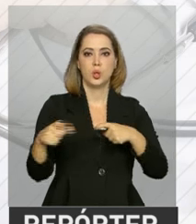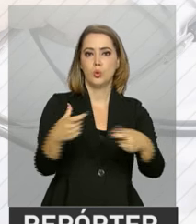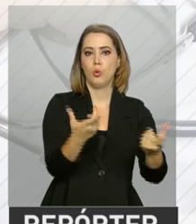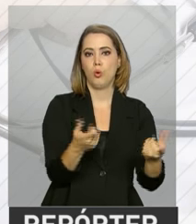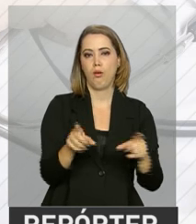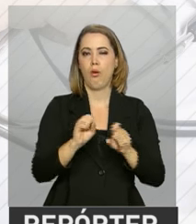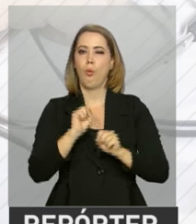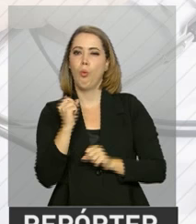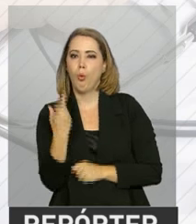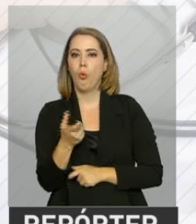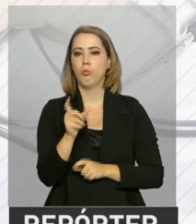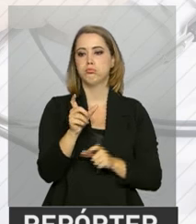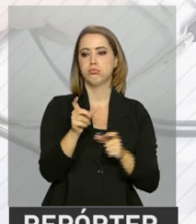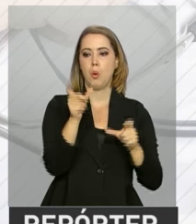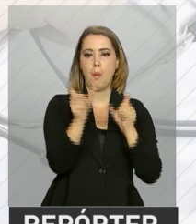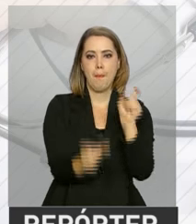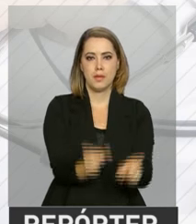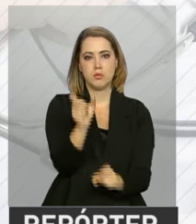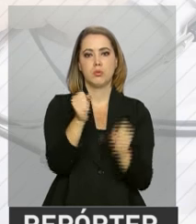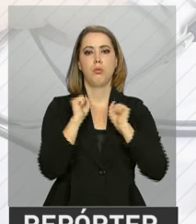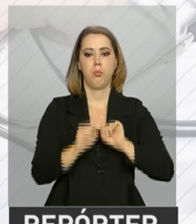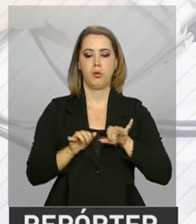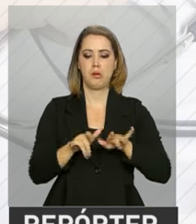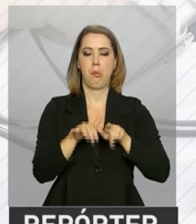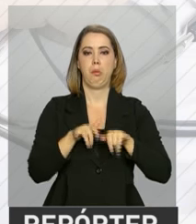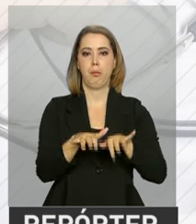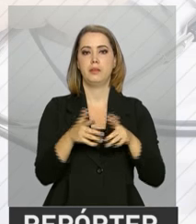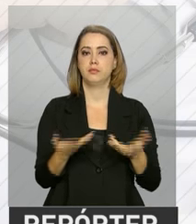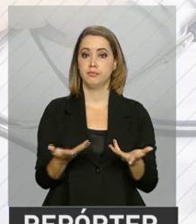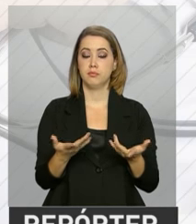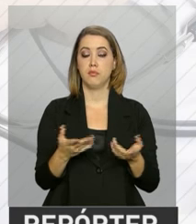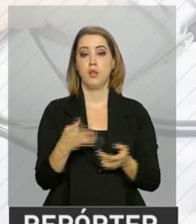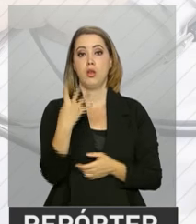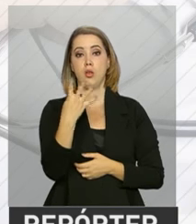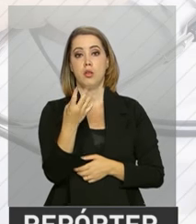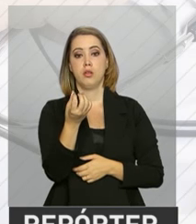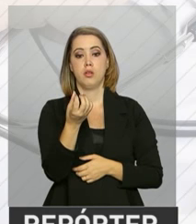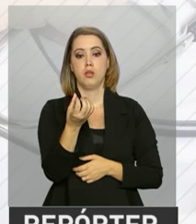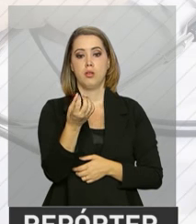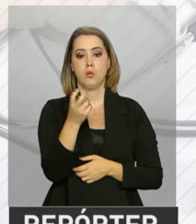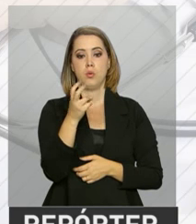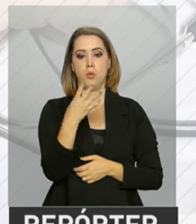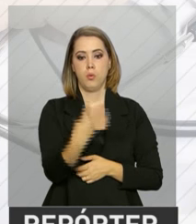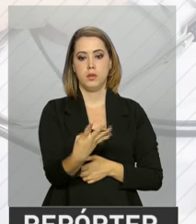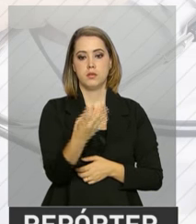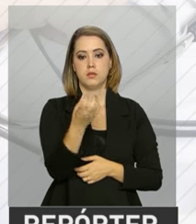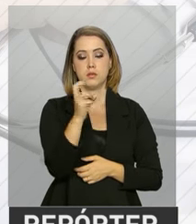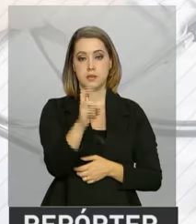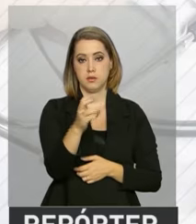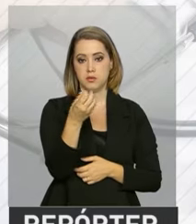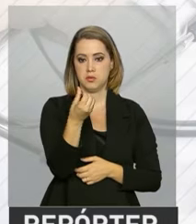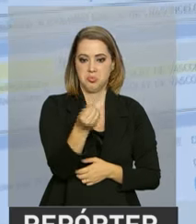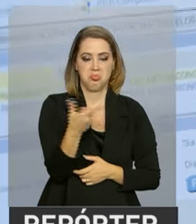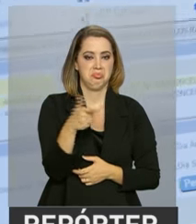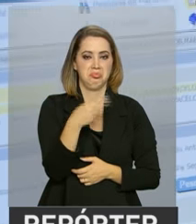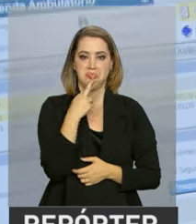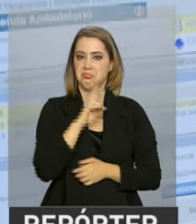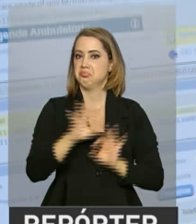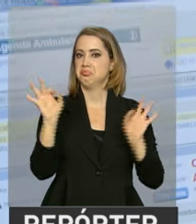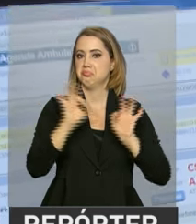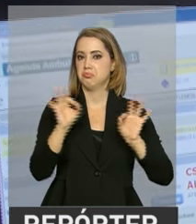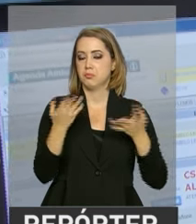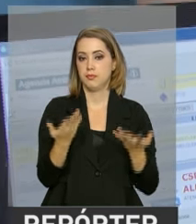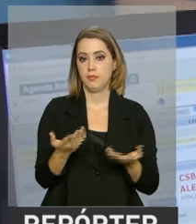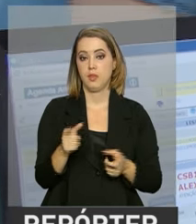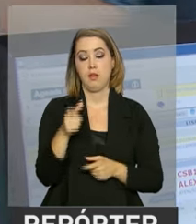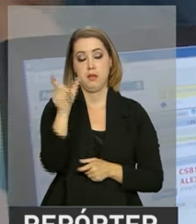profissionais qualificados para isso 456 municípios não apresentaram justificativa as cidades